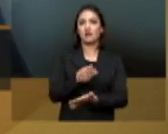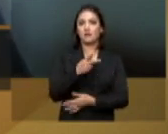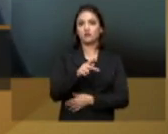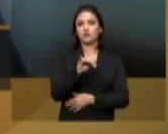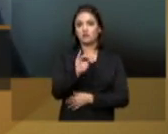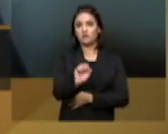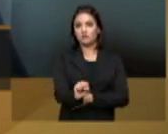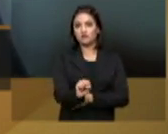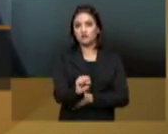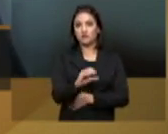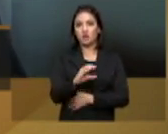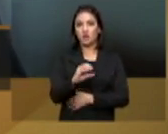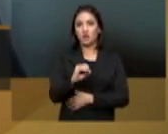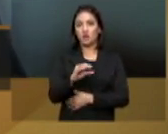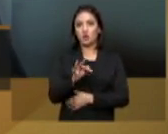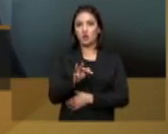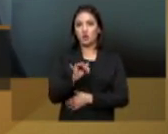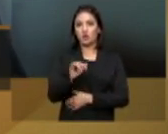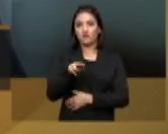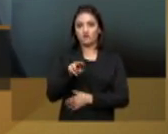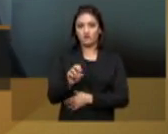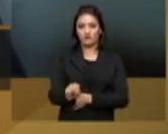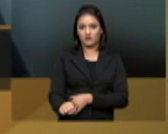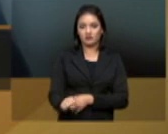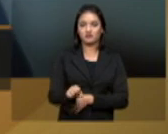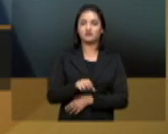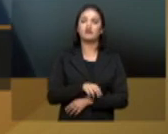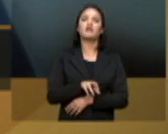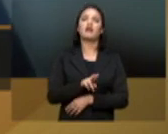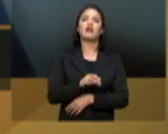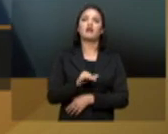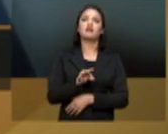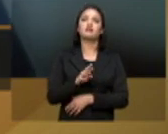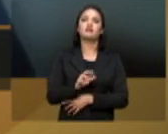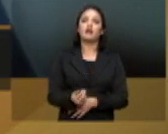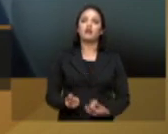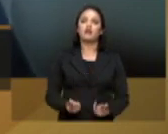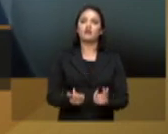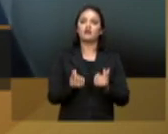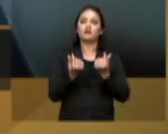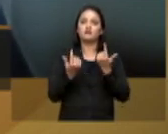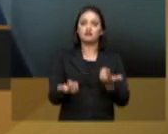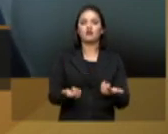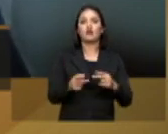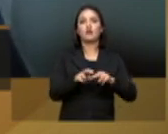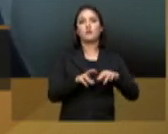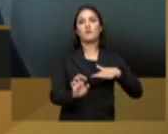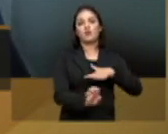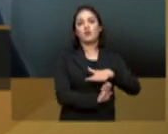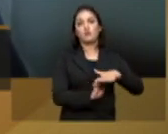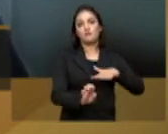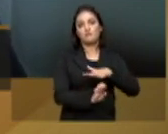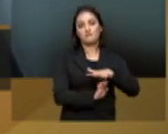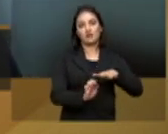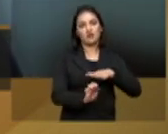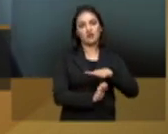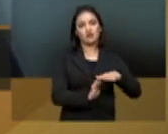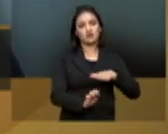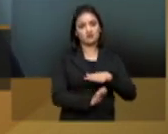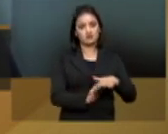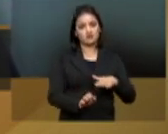da COFINS incidentes sobre as receitas financeiras auferidas por pessoas jurídicas sujeitas ao regime